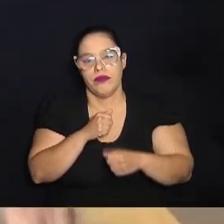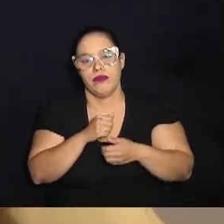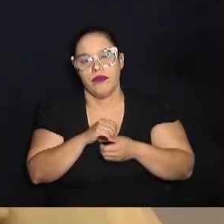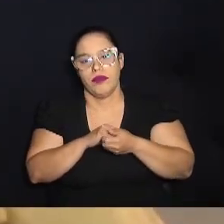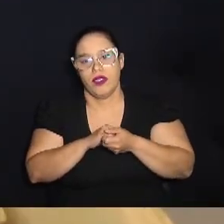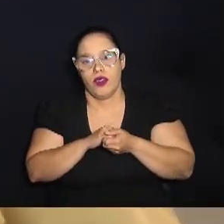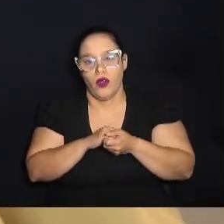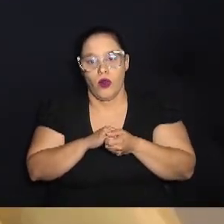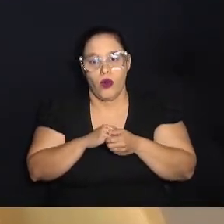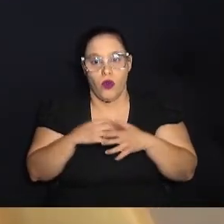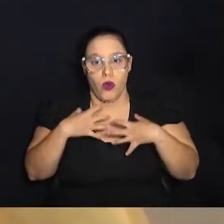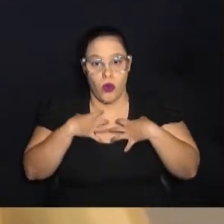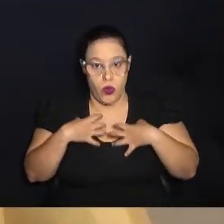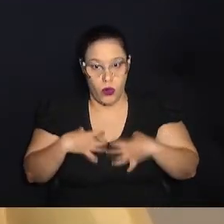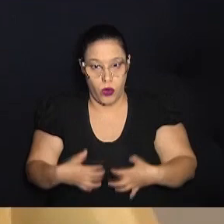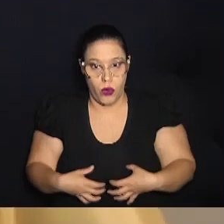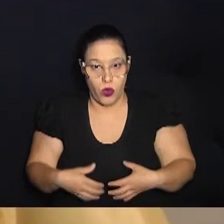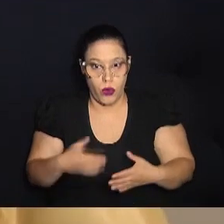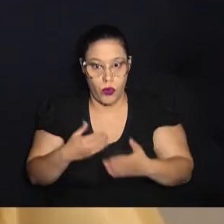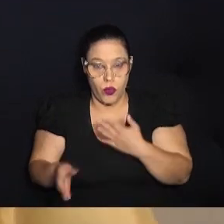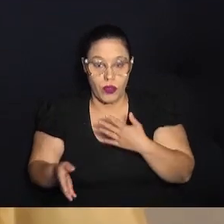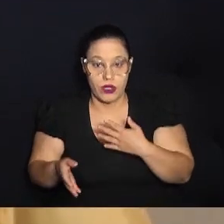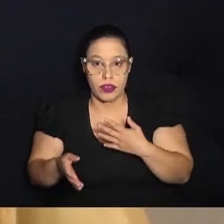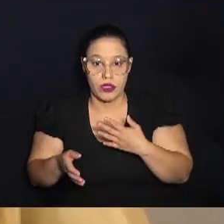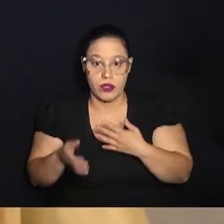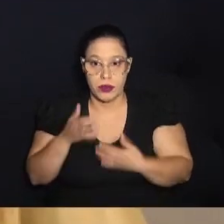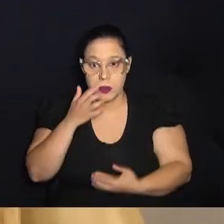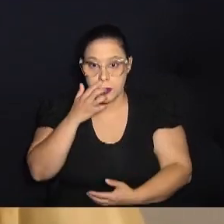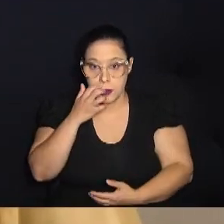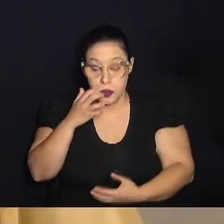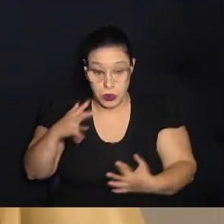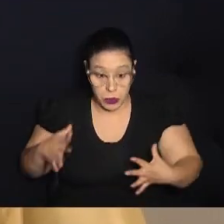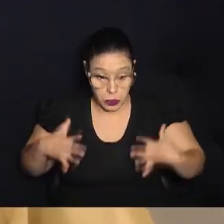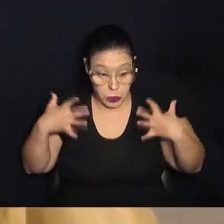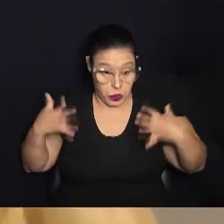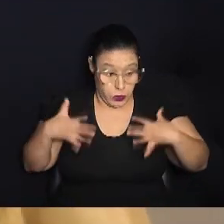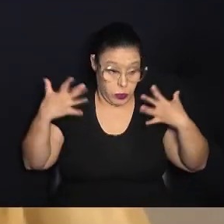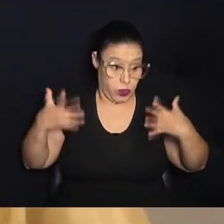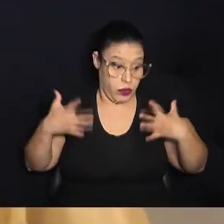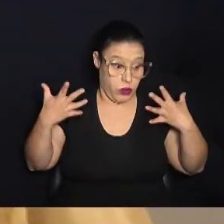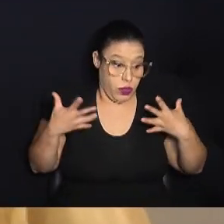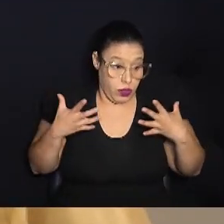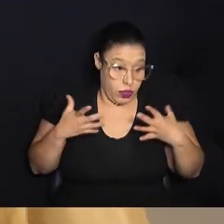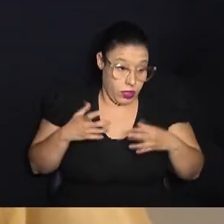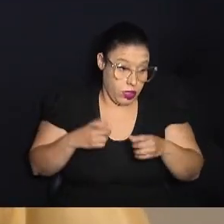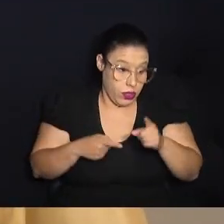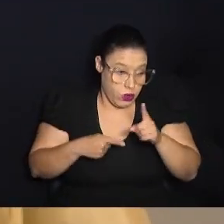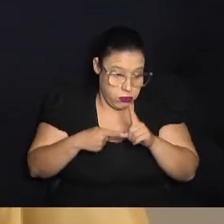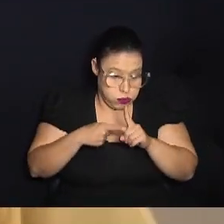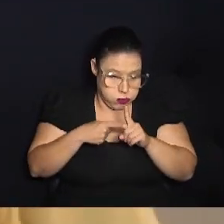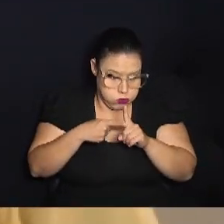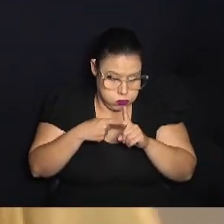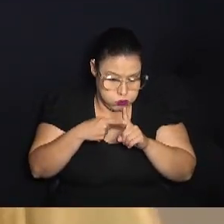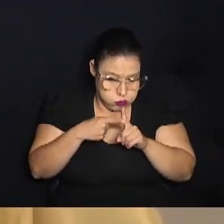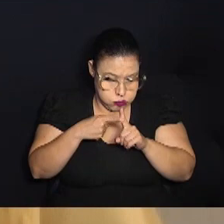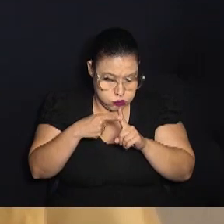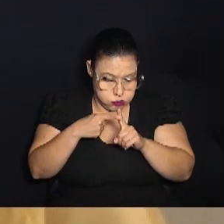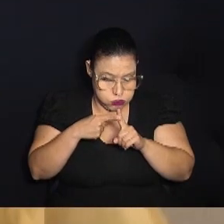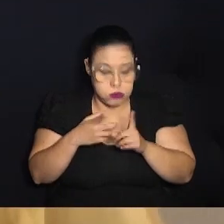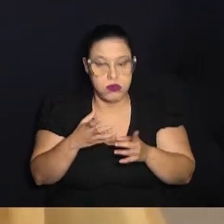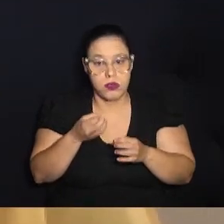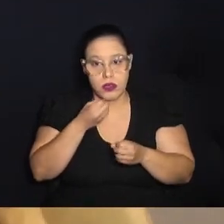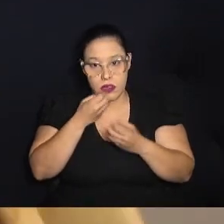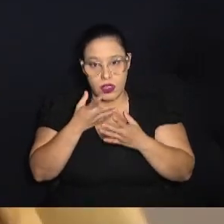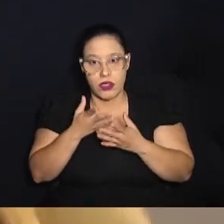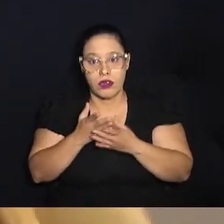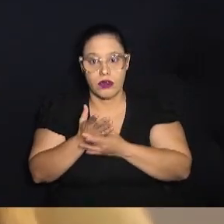o corpo tem que lançar mão de um mecanismo muito complexo de produção de energia para que essa temperatura chegue bem nas